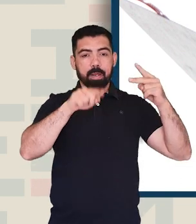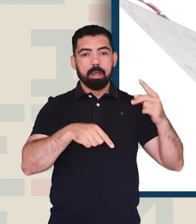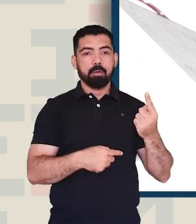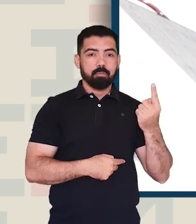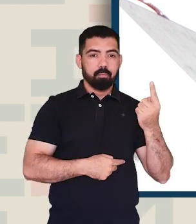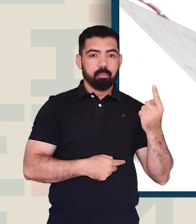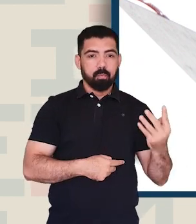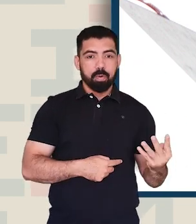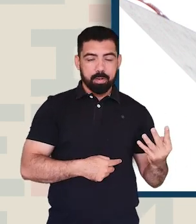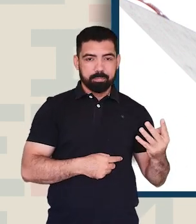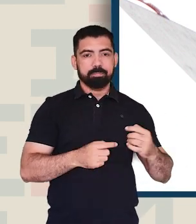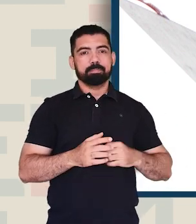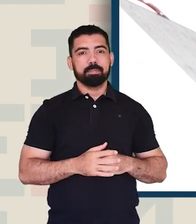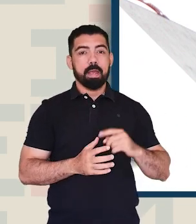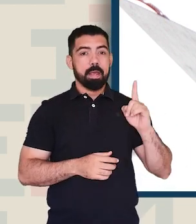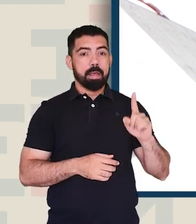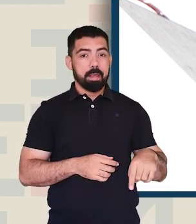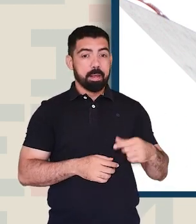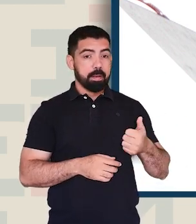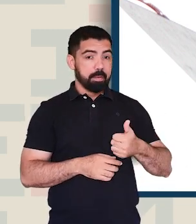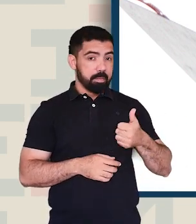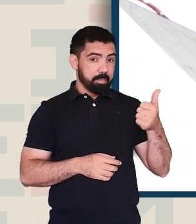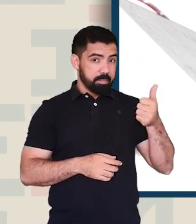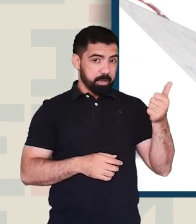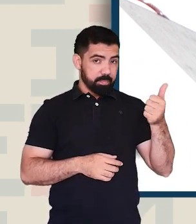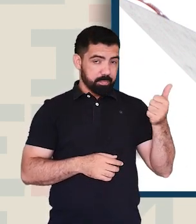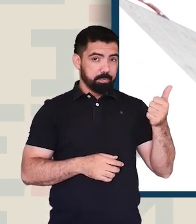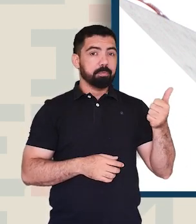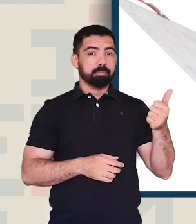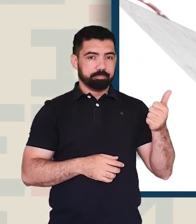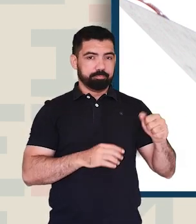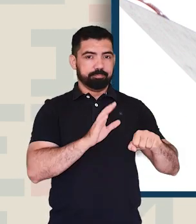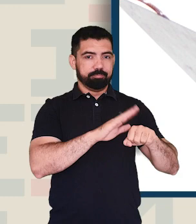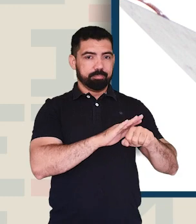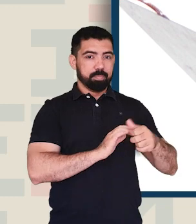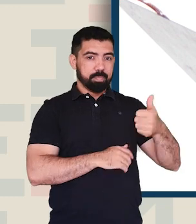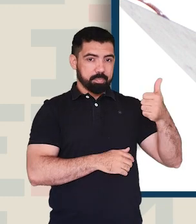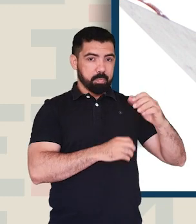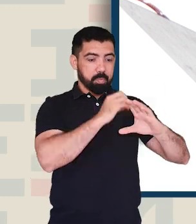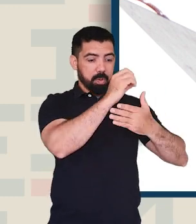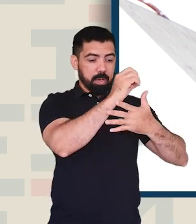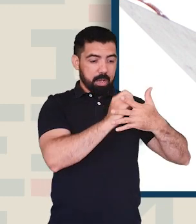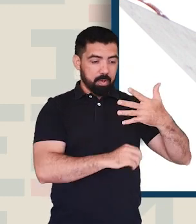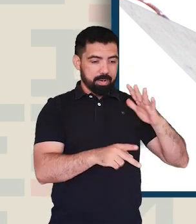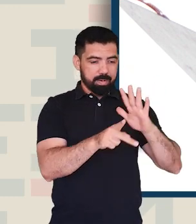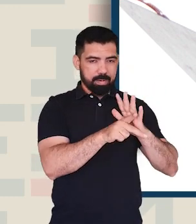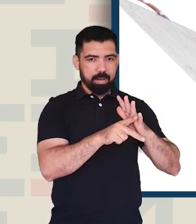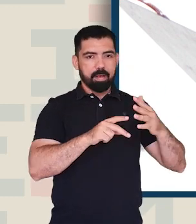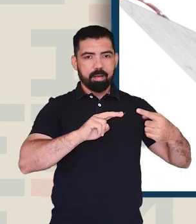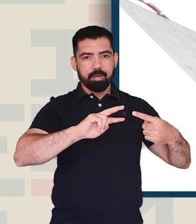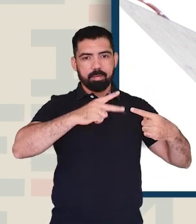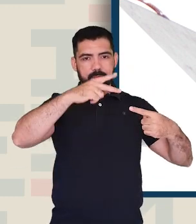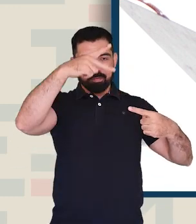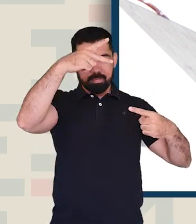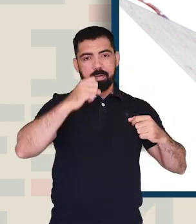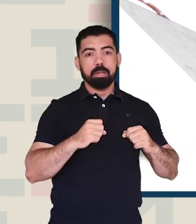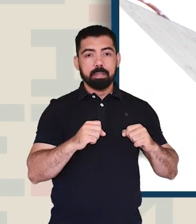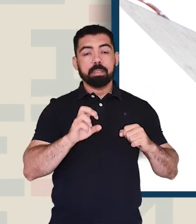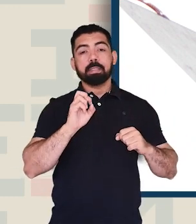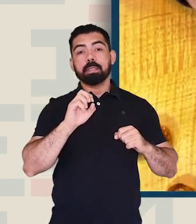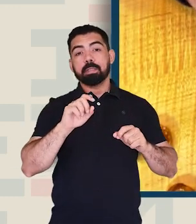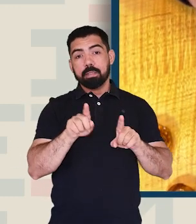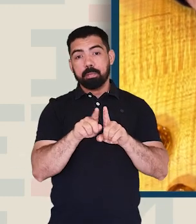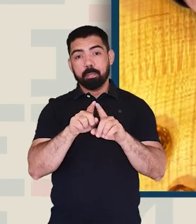é o primeiro acorde da escala e o quarto acorde, ou seja, eu estou em Dó, se eu estiver em Mi bemol, eu faço a mesma